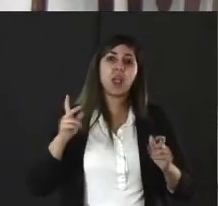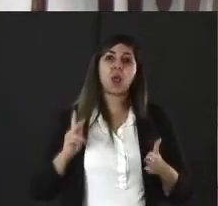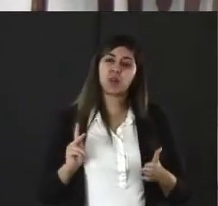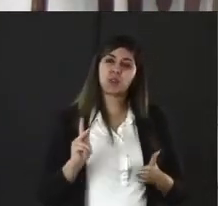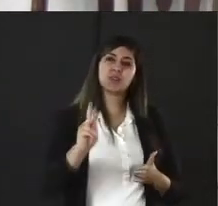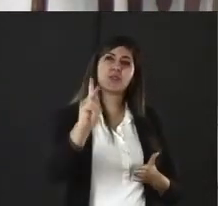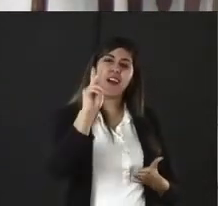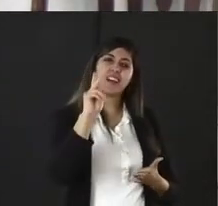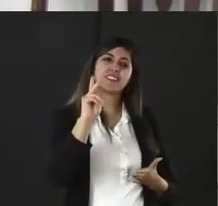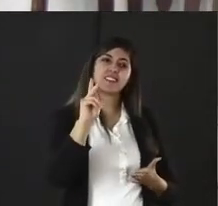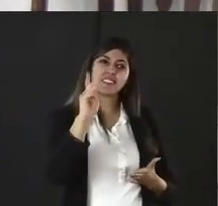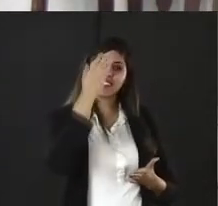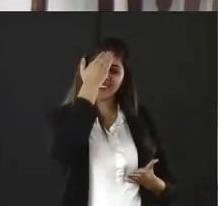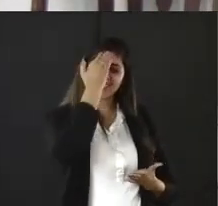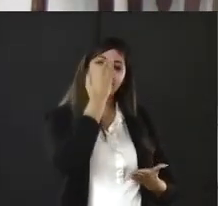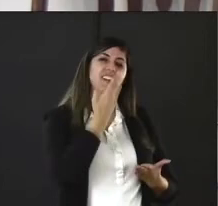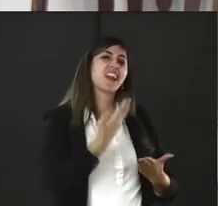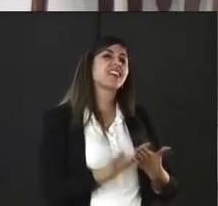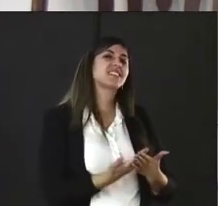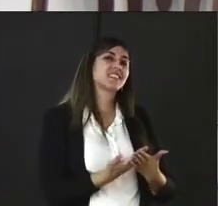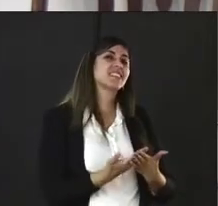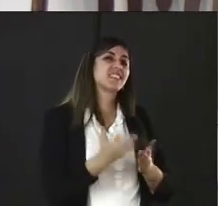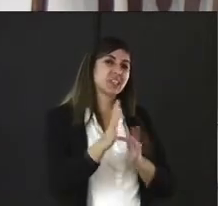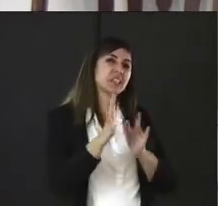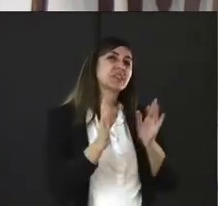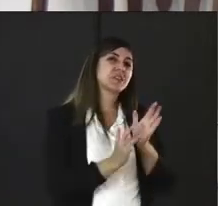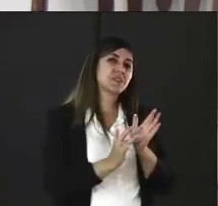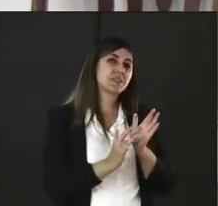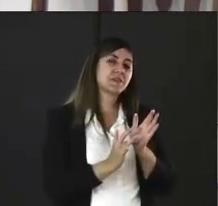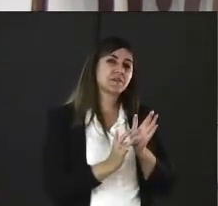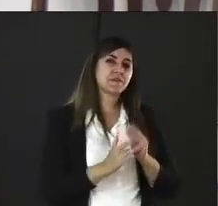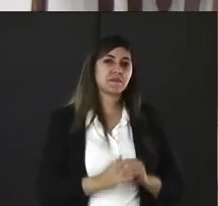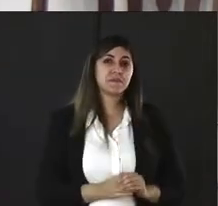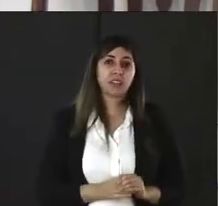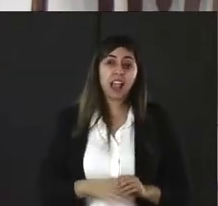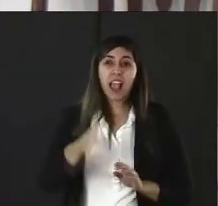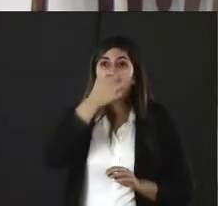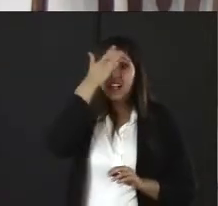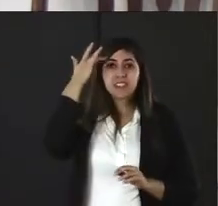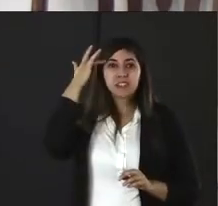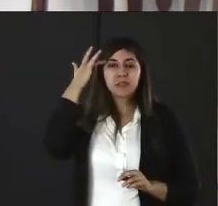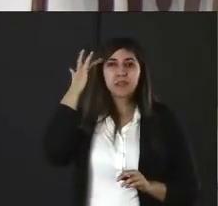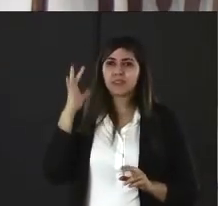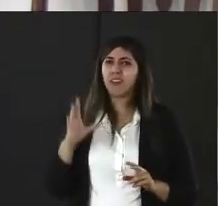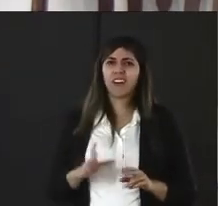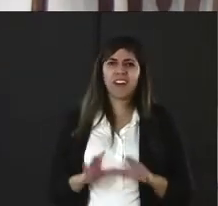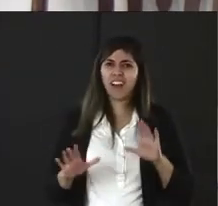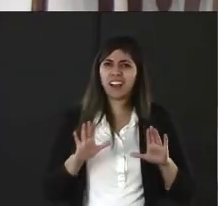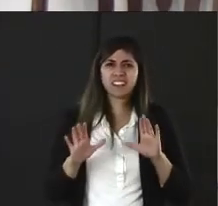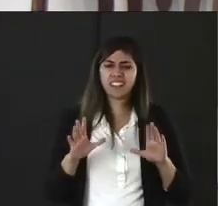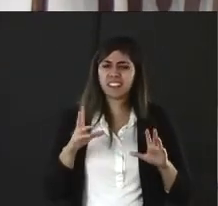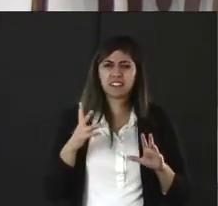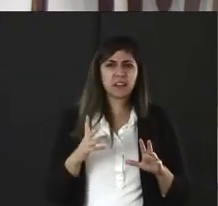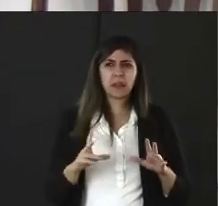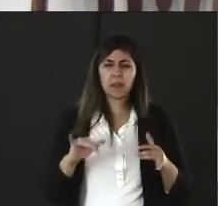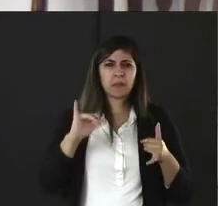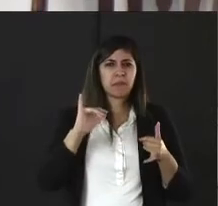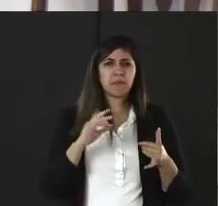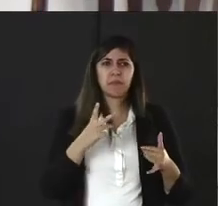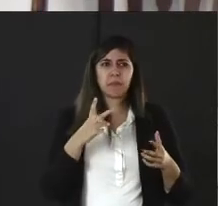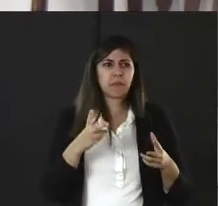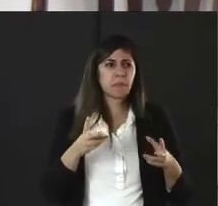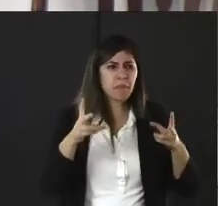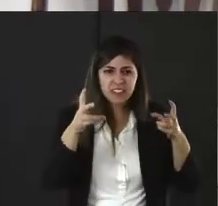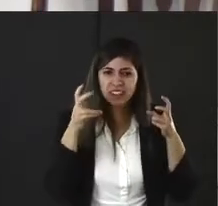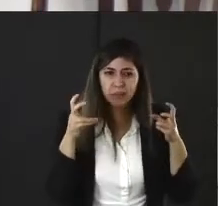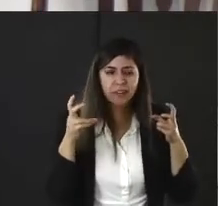eles pudessem crer e é lembre comigo a maioria das pessoas nem percebeu quem fez o milagre o sinal